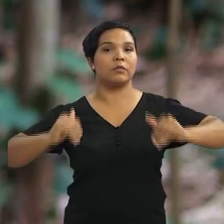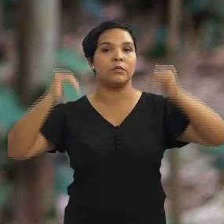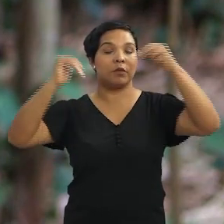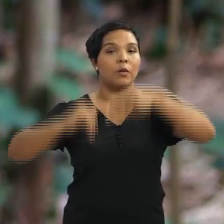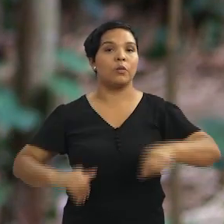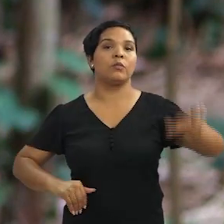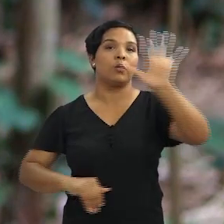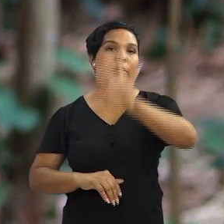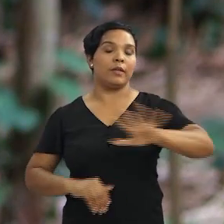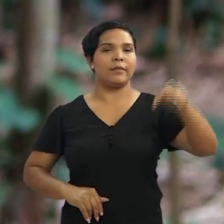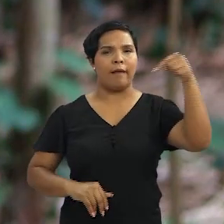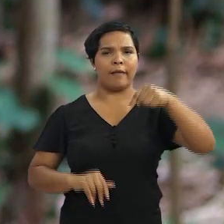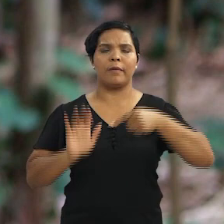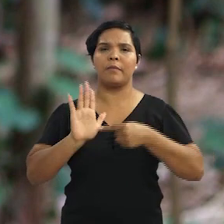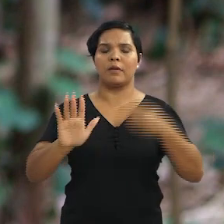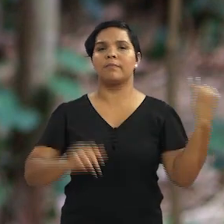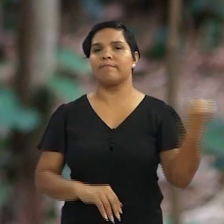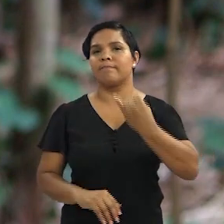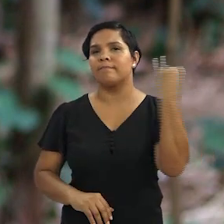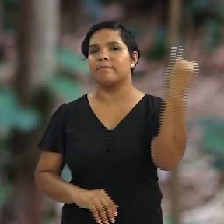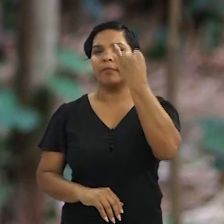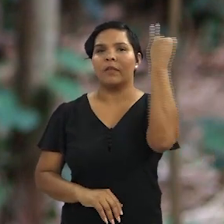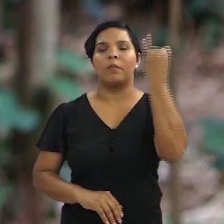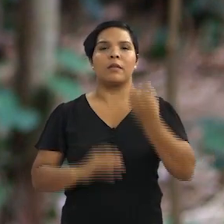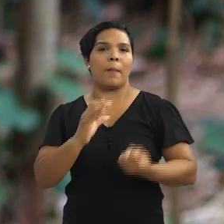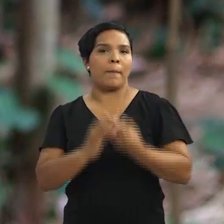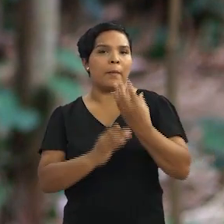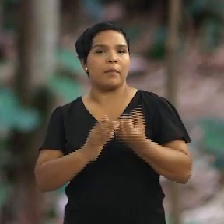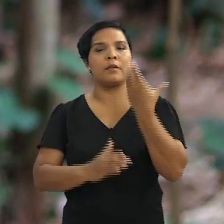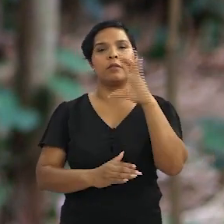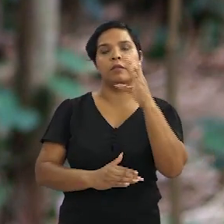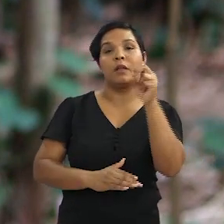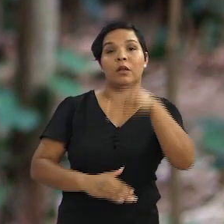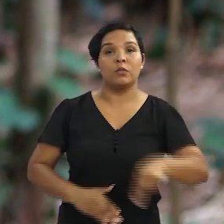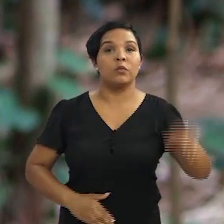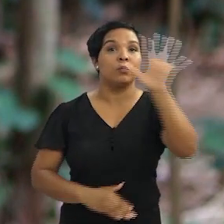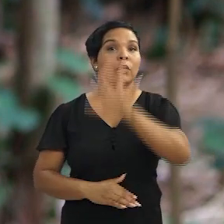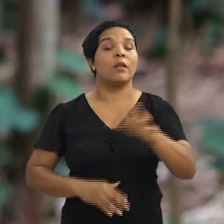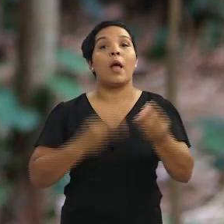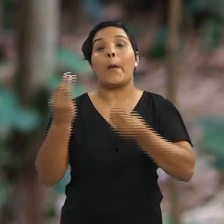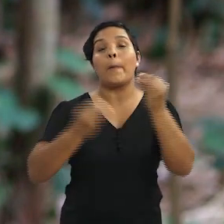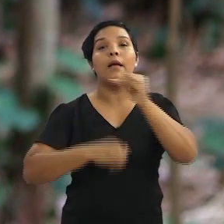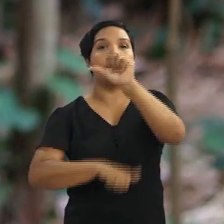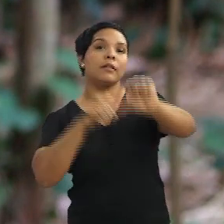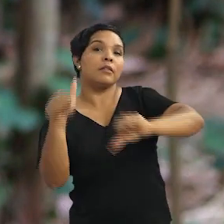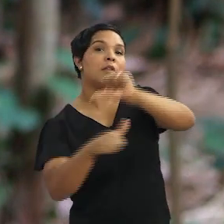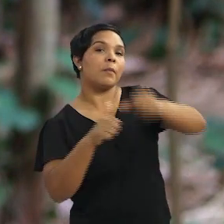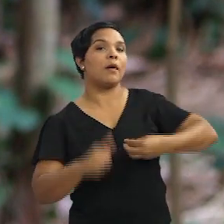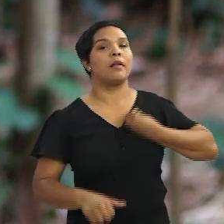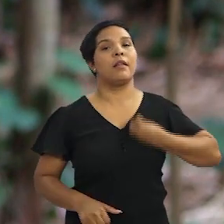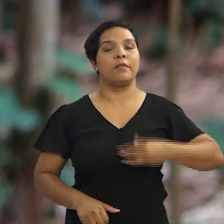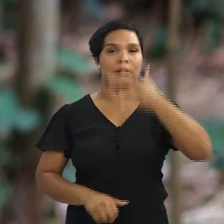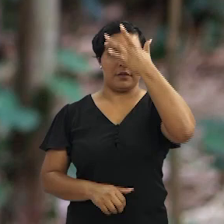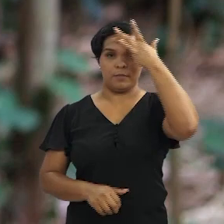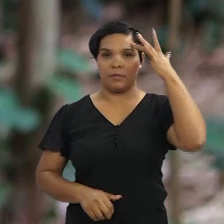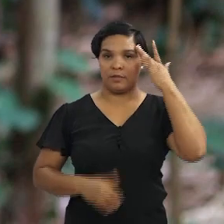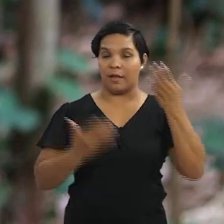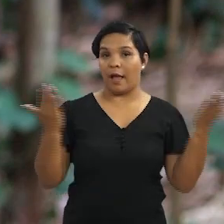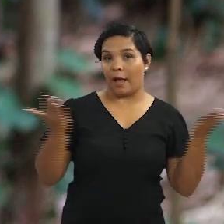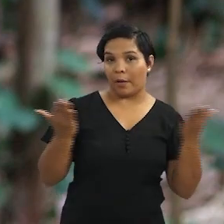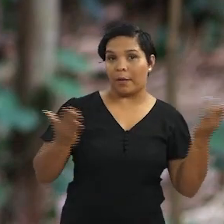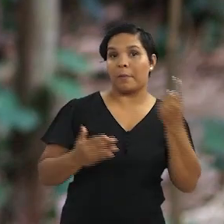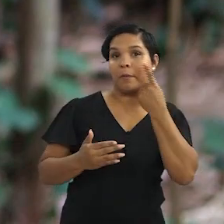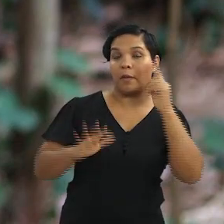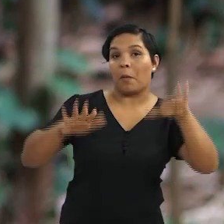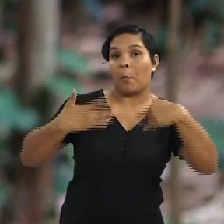superior nordestinas. Aqui a gente mostra a importância das produções científicas do Nordeste e como elas têm transformado a vida das pessoas.